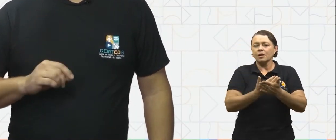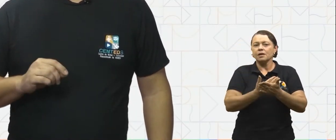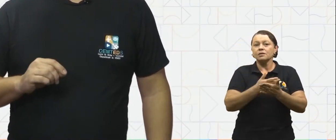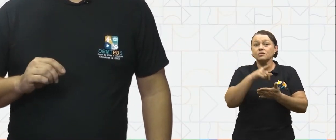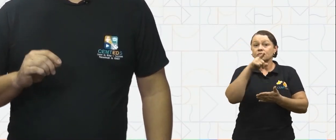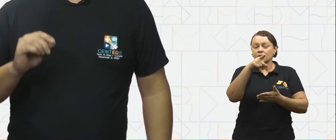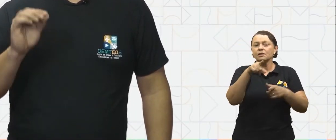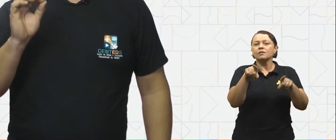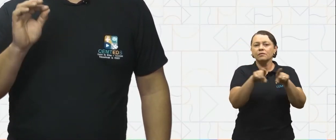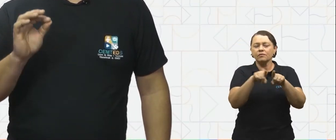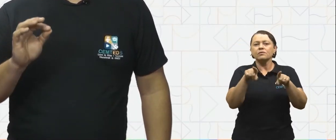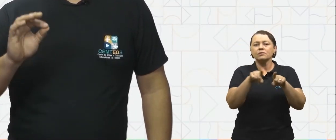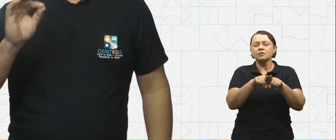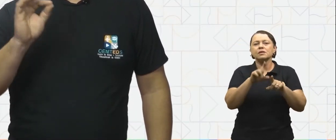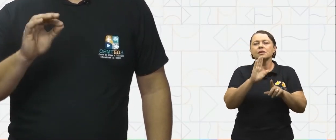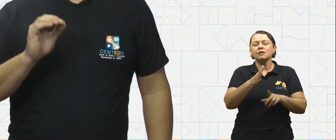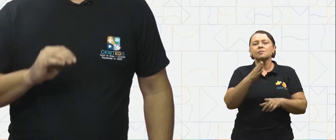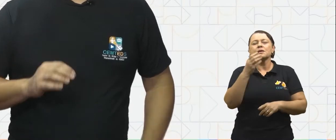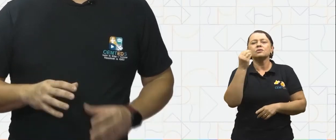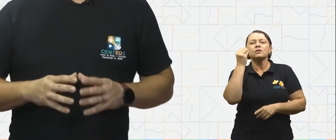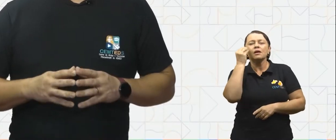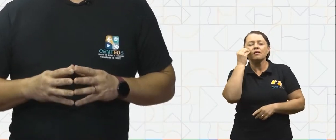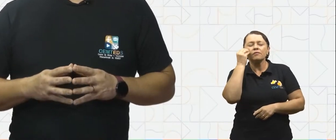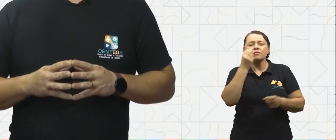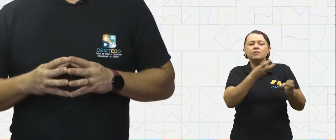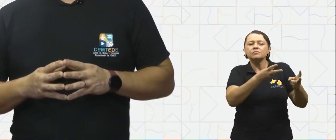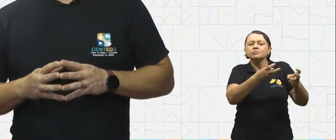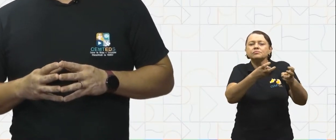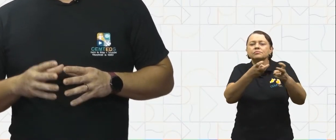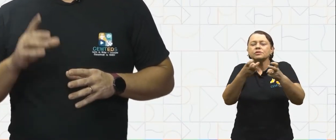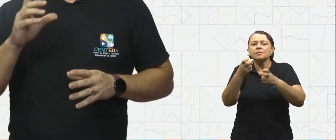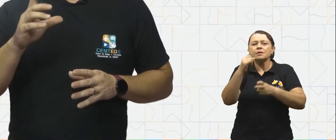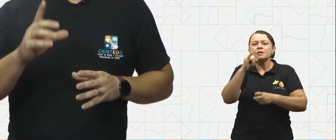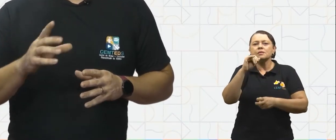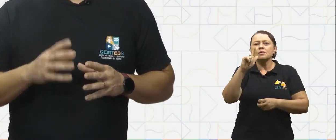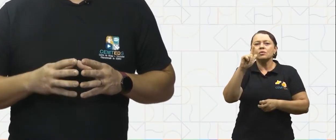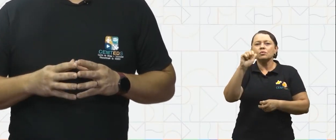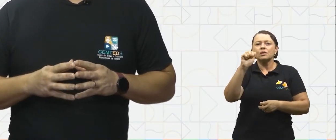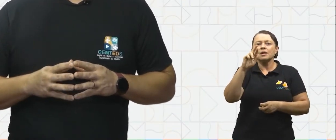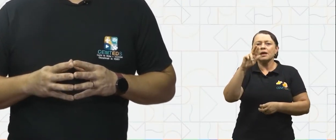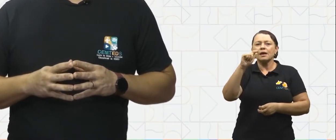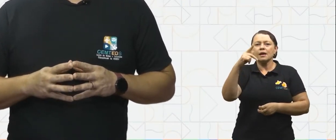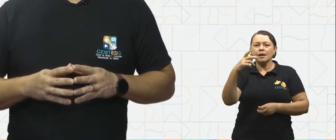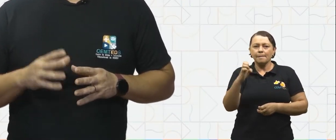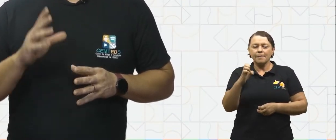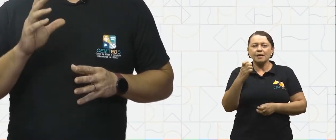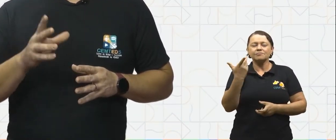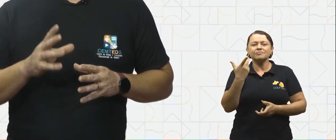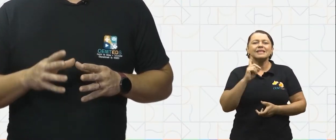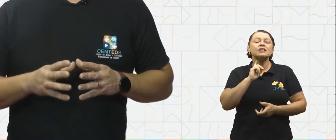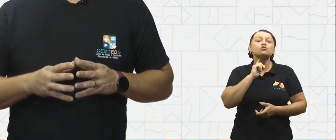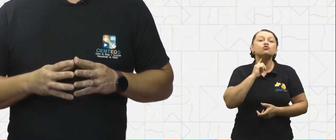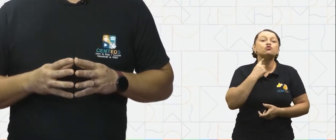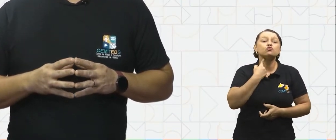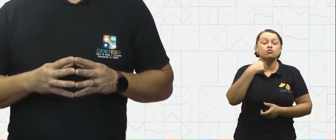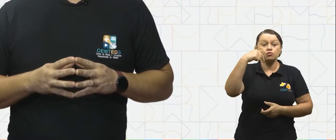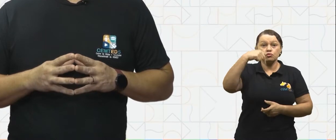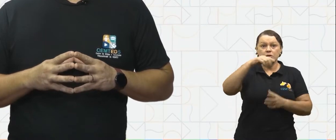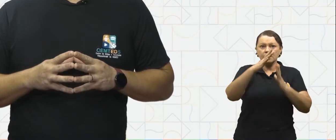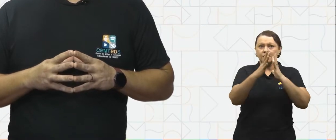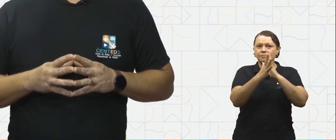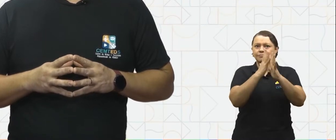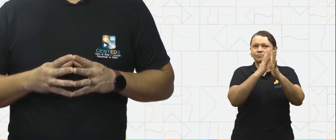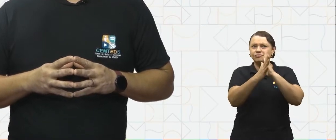como eu, você já deve ter passado em algum igarapé que está cheio de resíduos, na parte central da